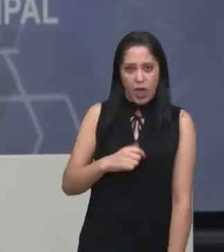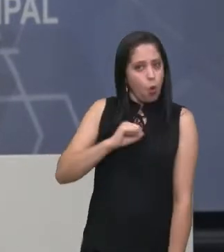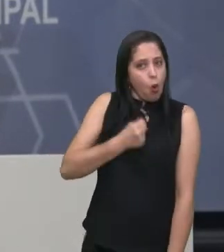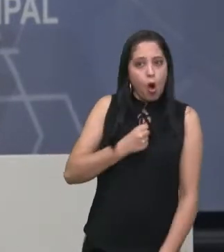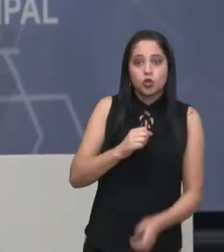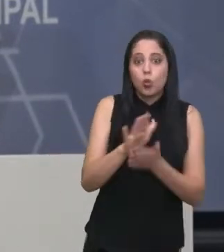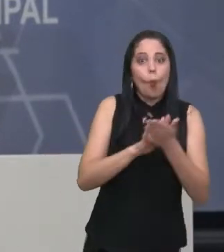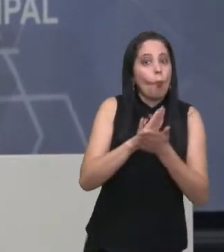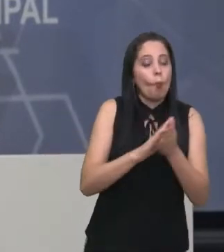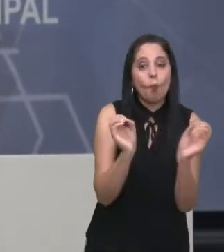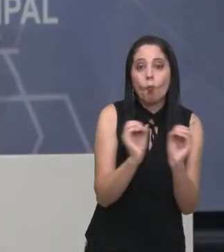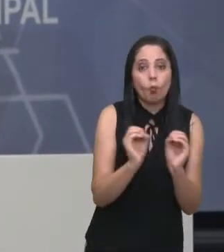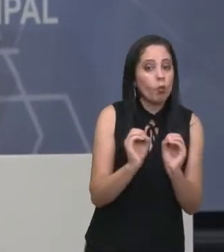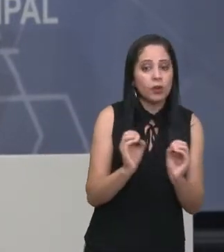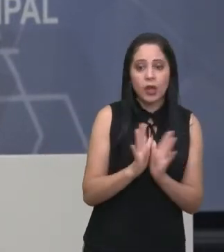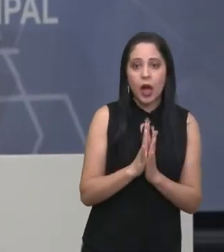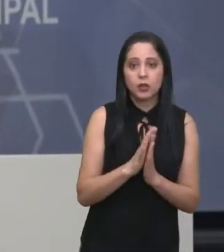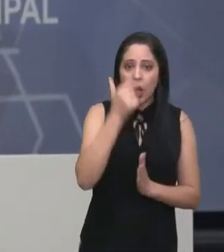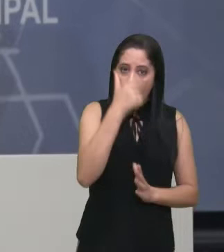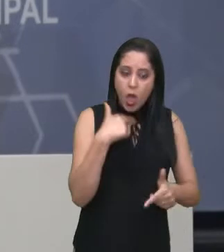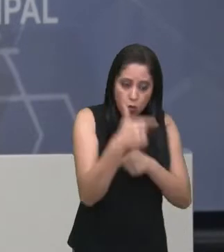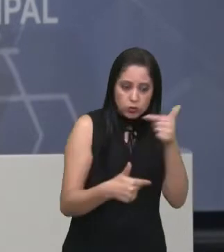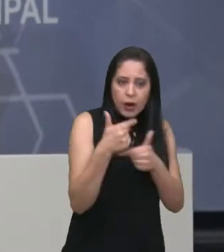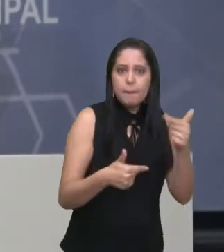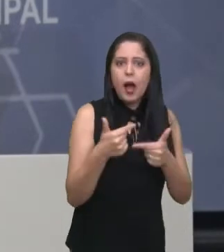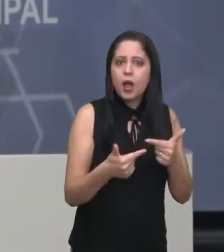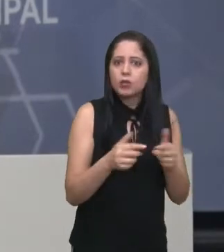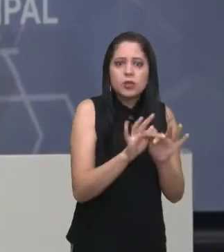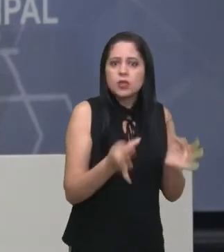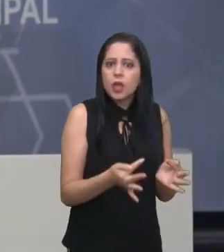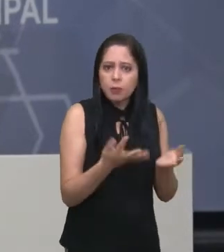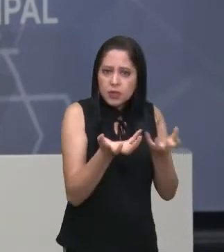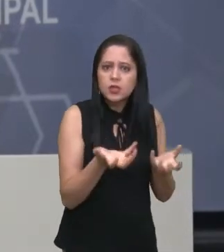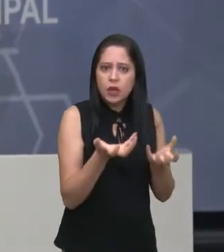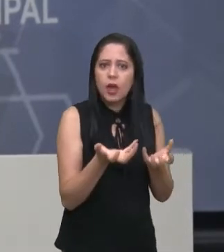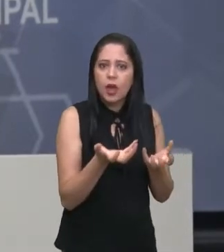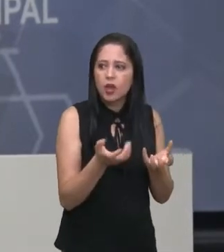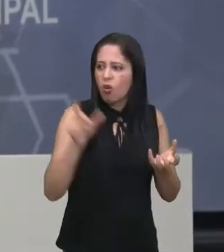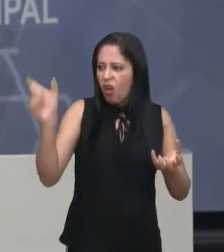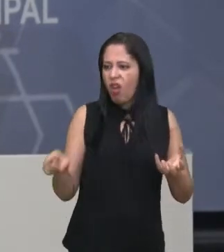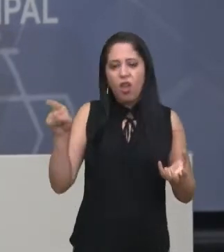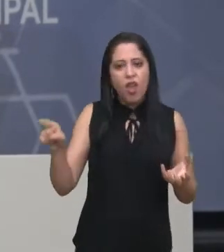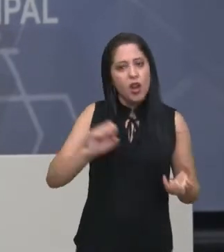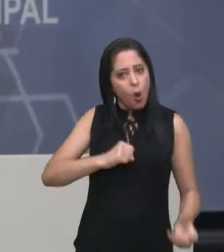ninguém. Eu quero só fazer meu trabalho de vereador, e o que estão tendo comigo é ódio.